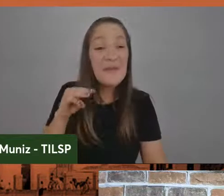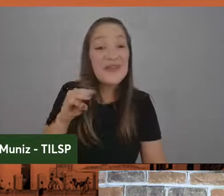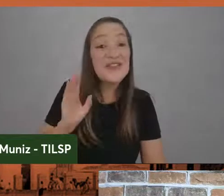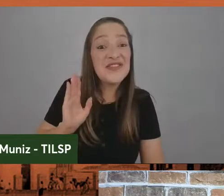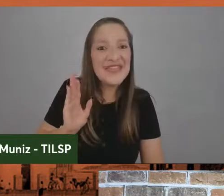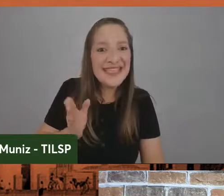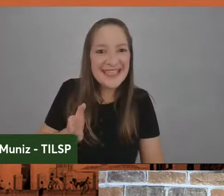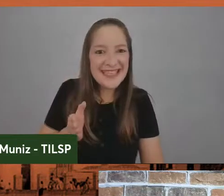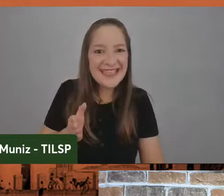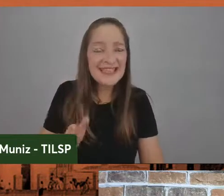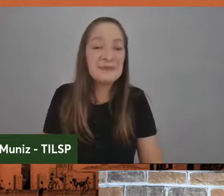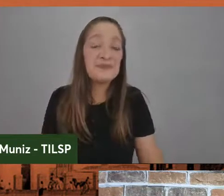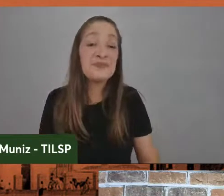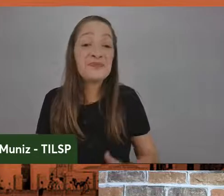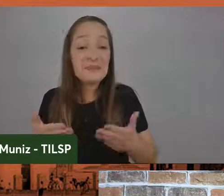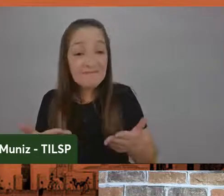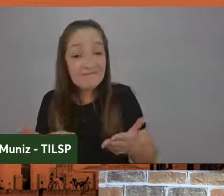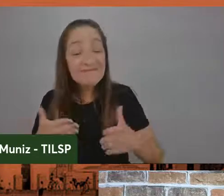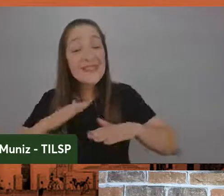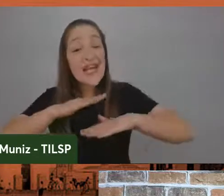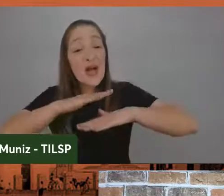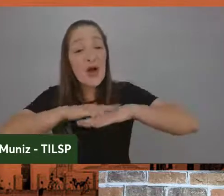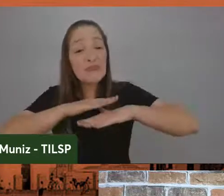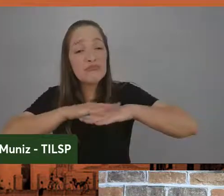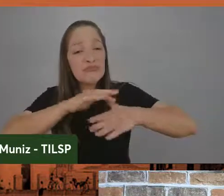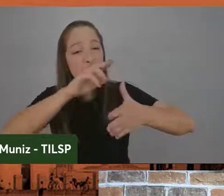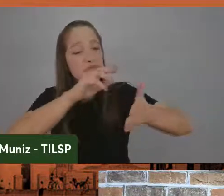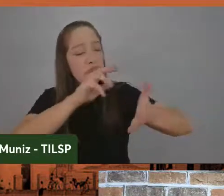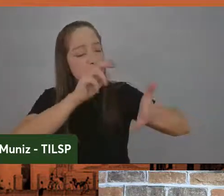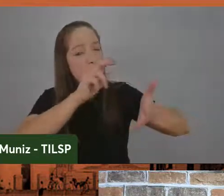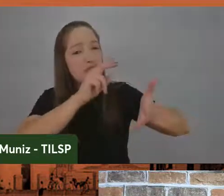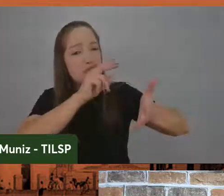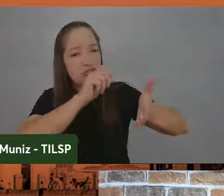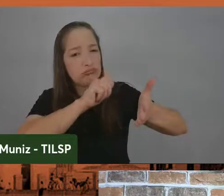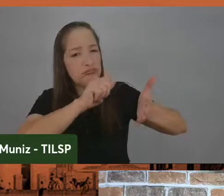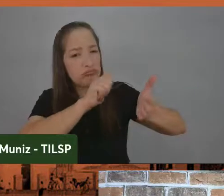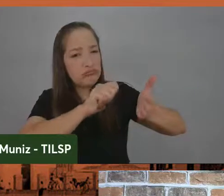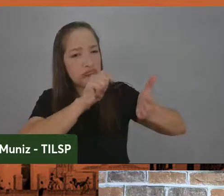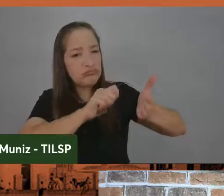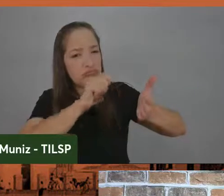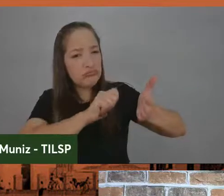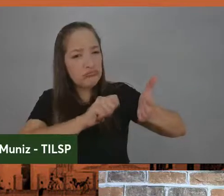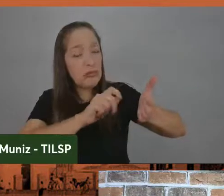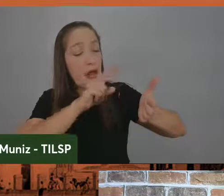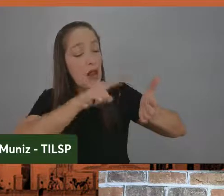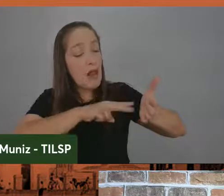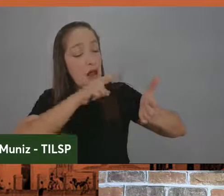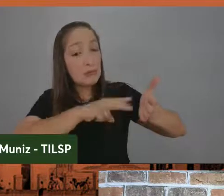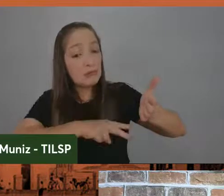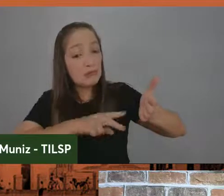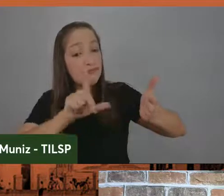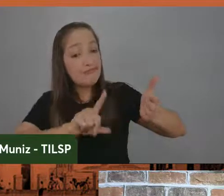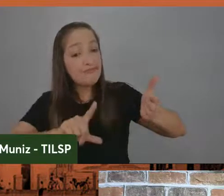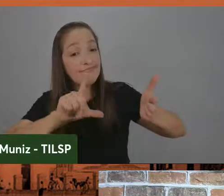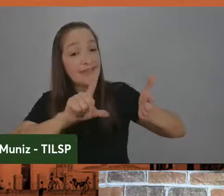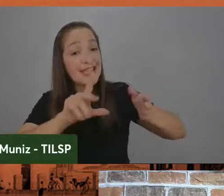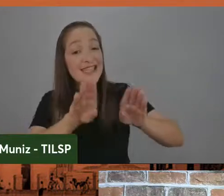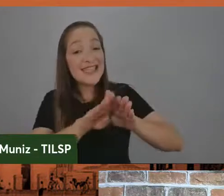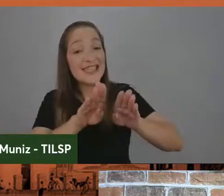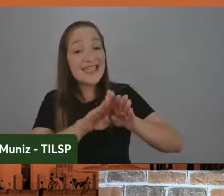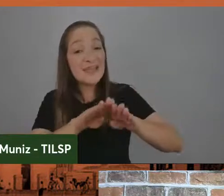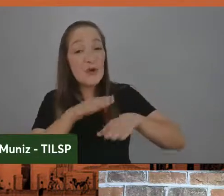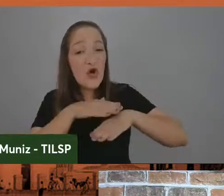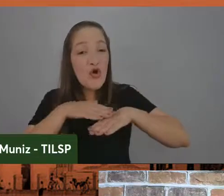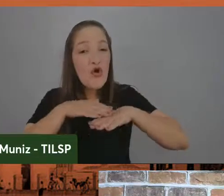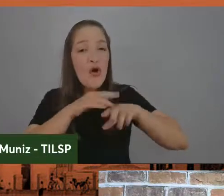dizer, a produção, a leitura da literatura e a conversa sobre literatura, ela